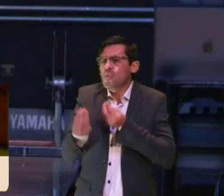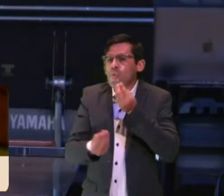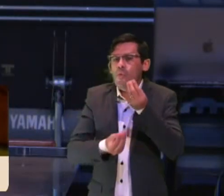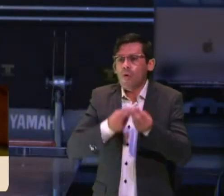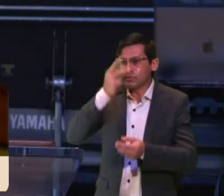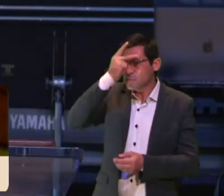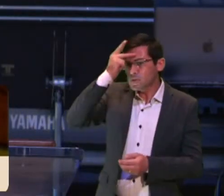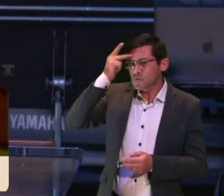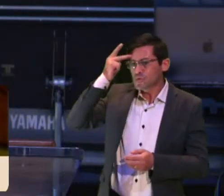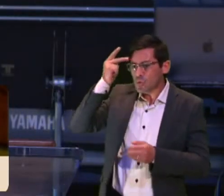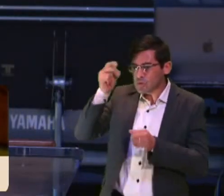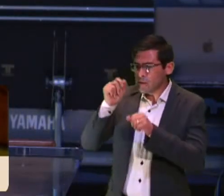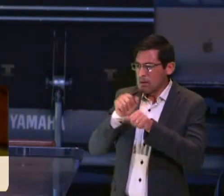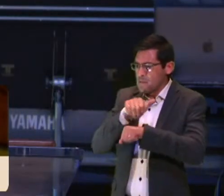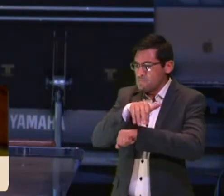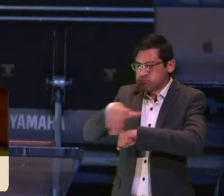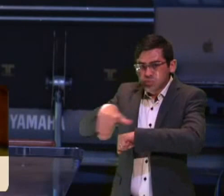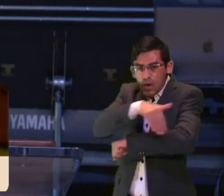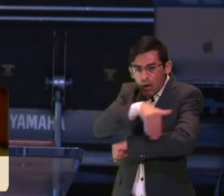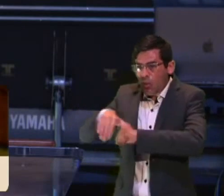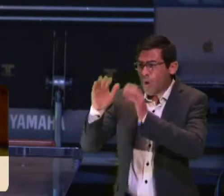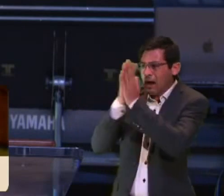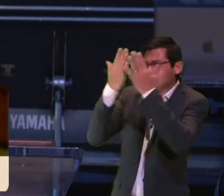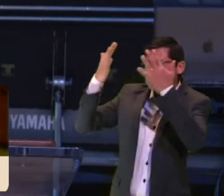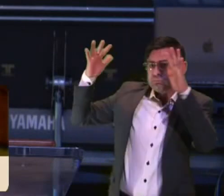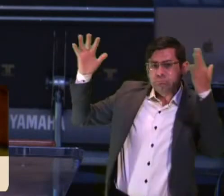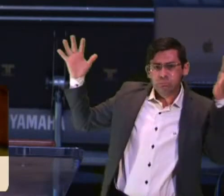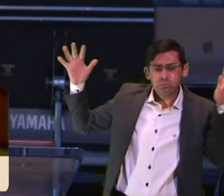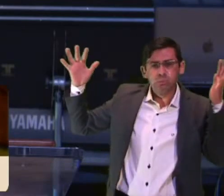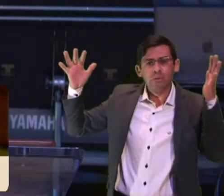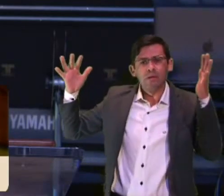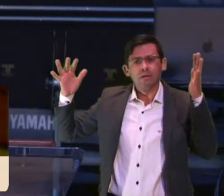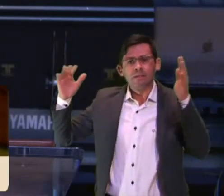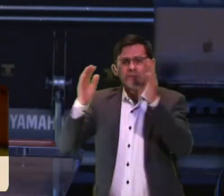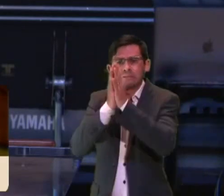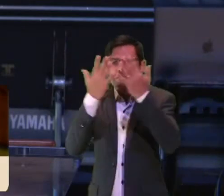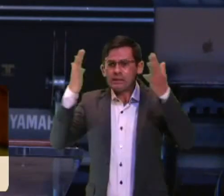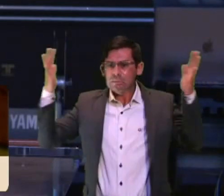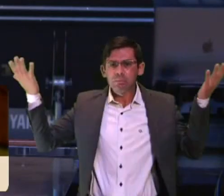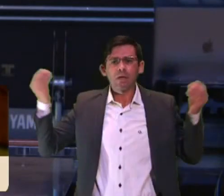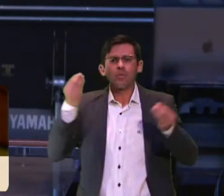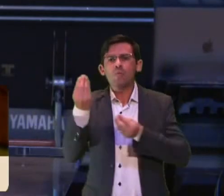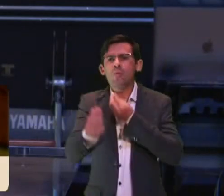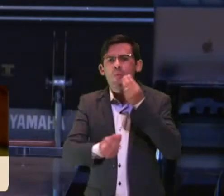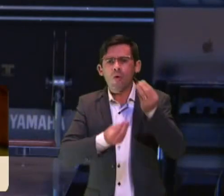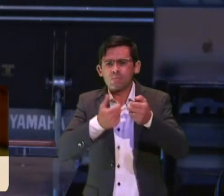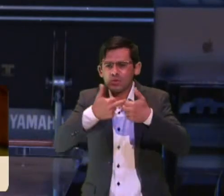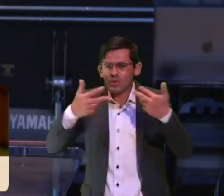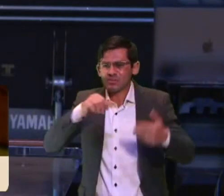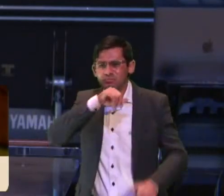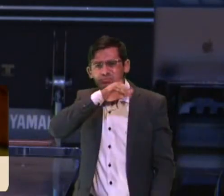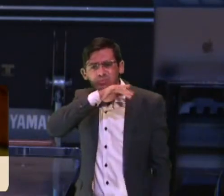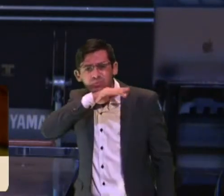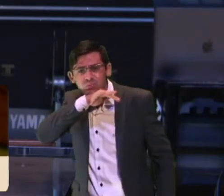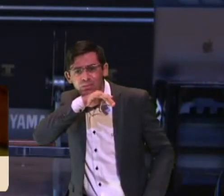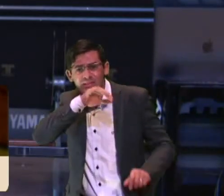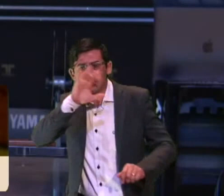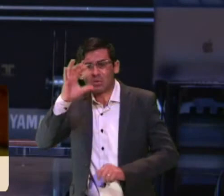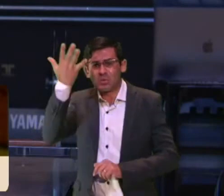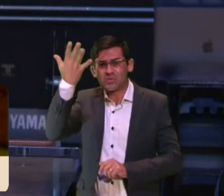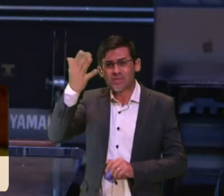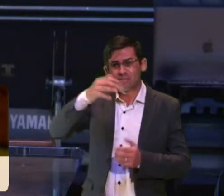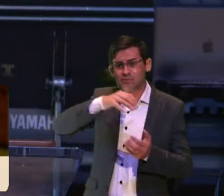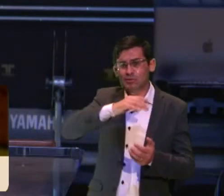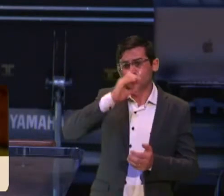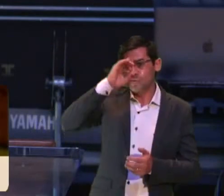uma multidão ir para a rua, comemorar, festejar, algo tão absurdo que está acontecendo